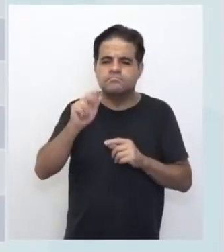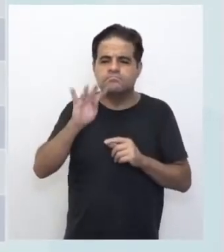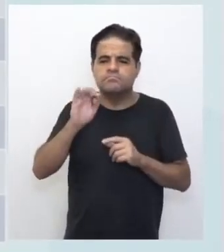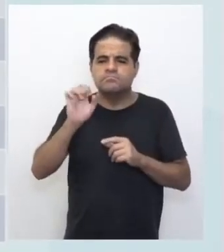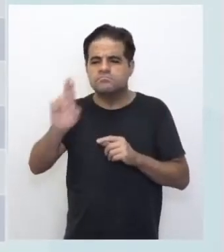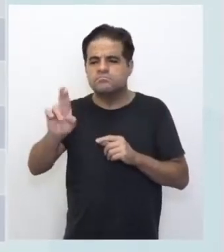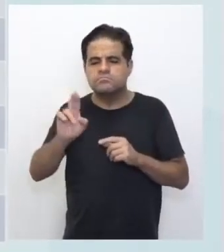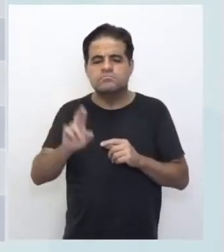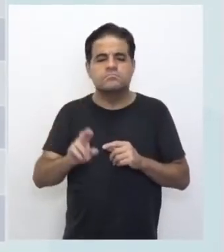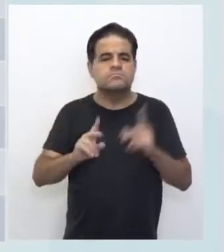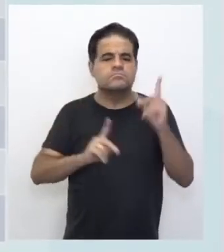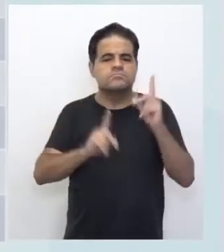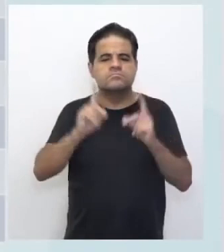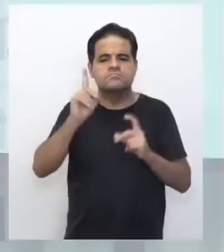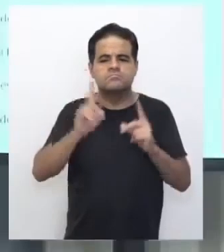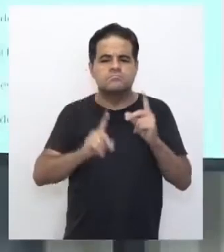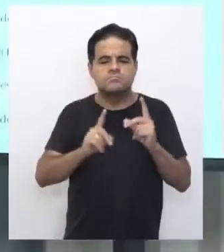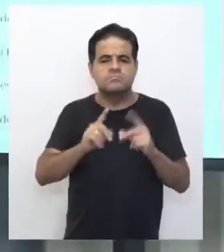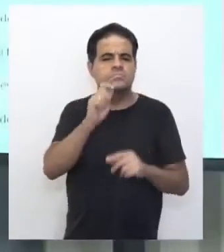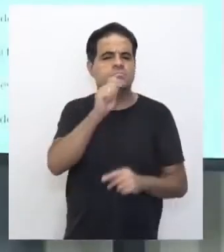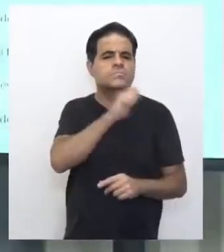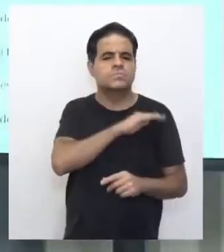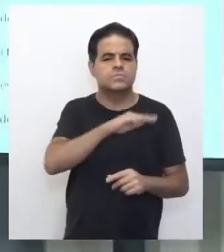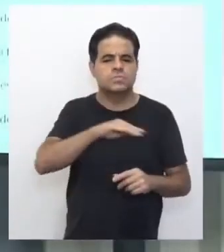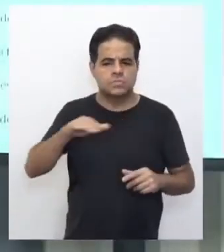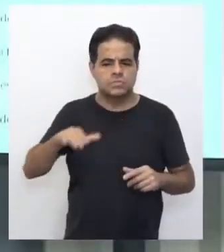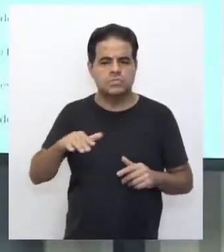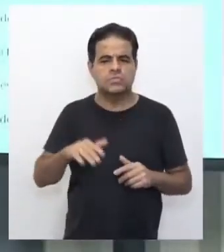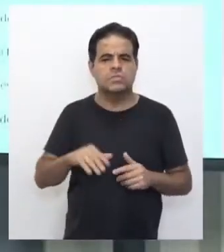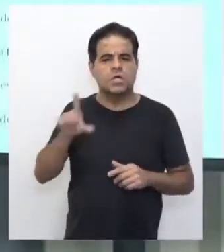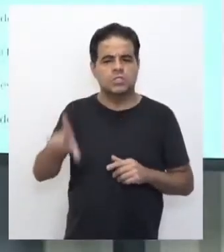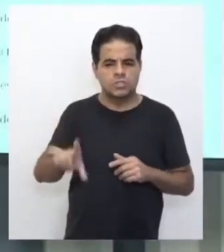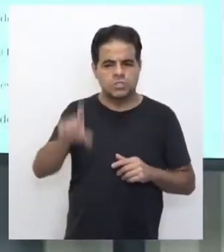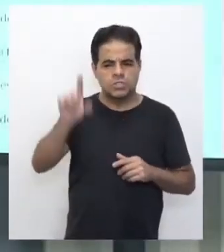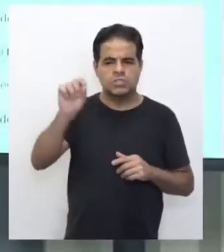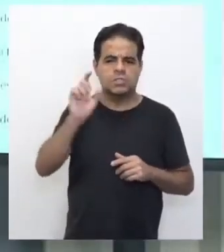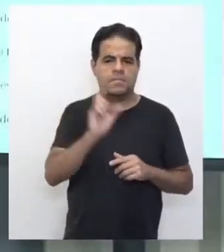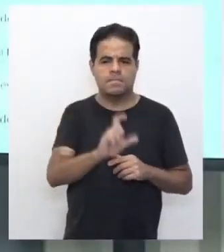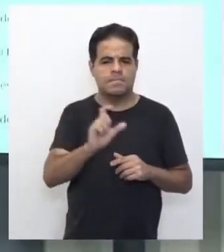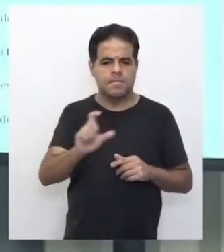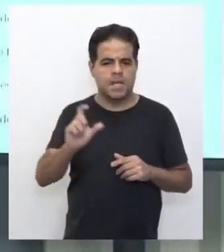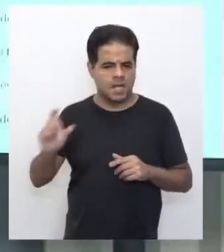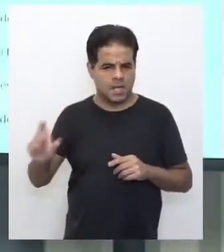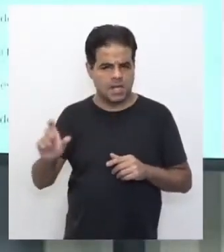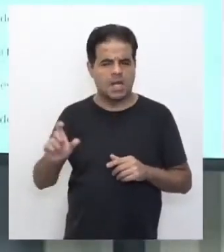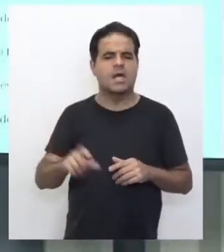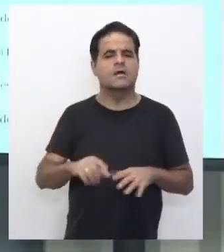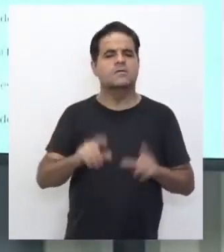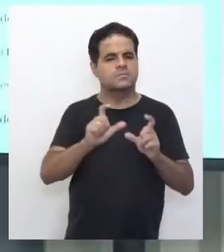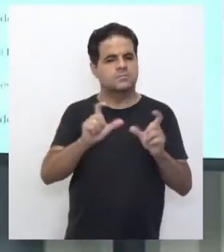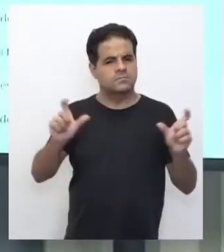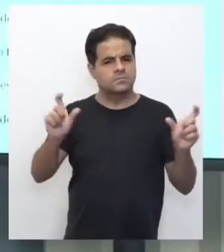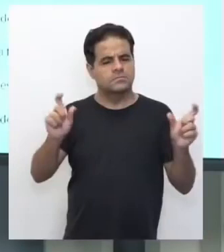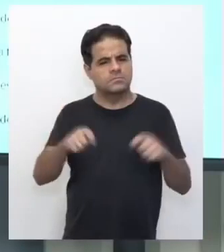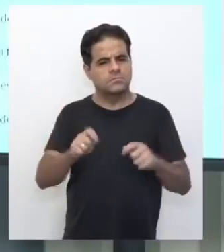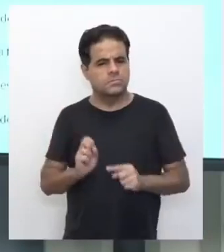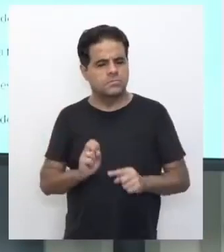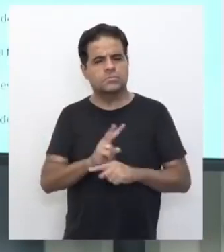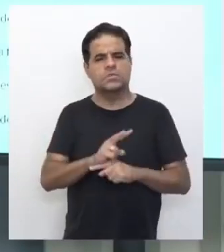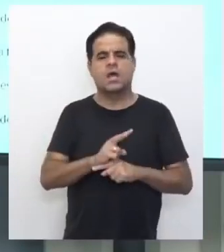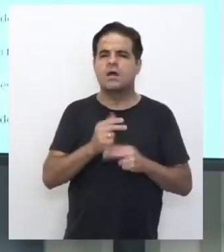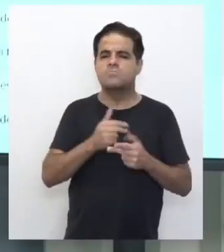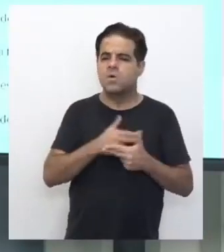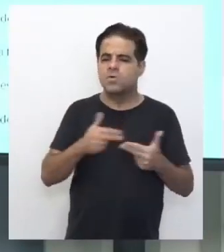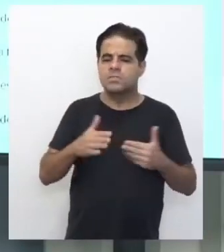só para lembrar, a expressividade, para os alunos que não vão lembrar, é a escolha das palavras, aquela escolha da palavra para poder tornar aquilo